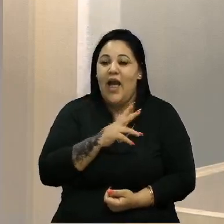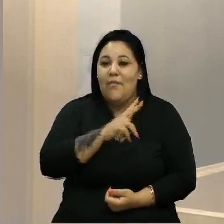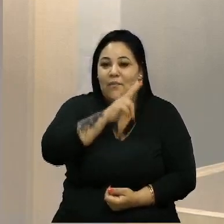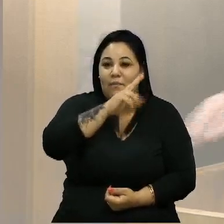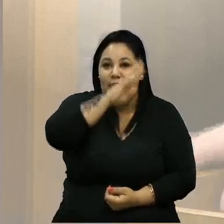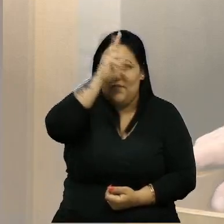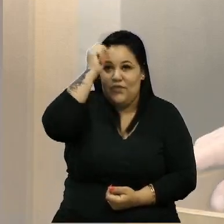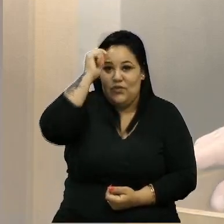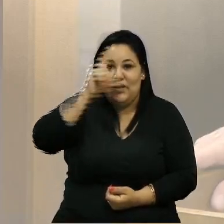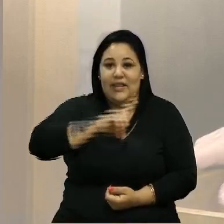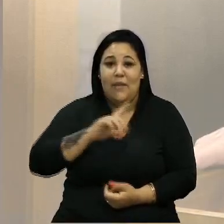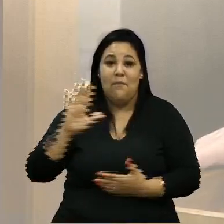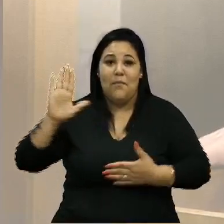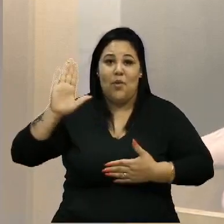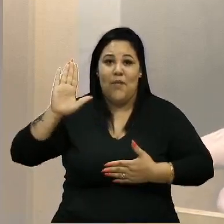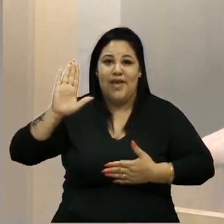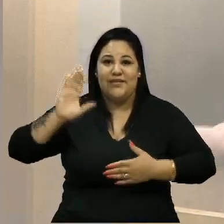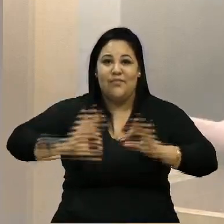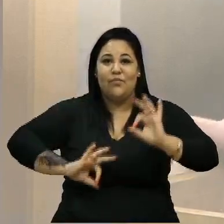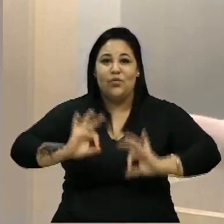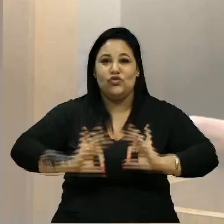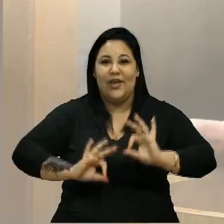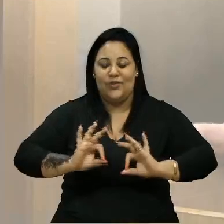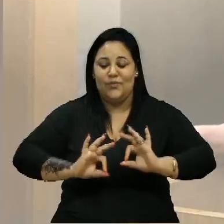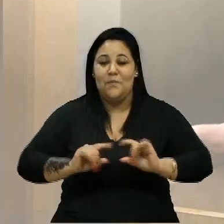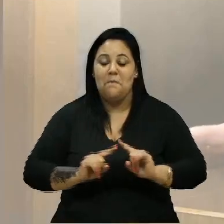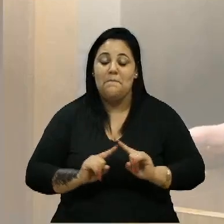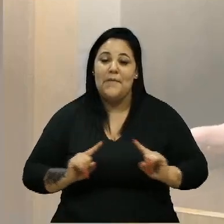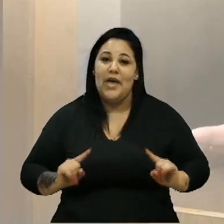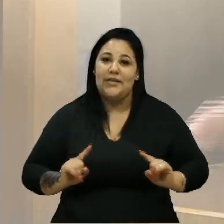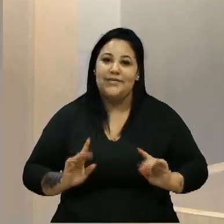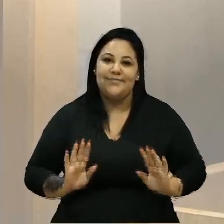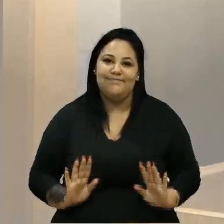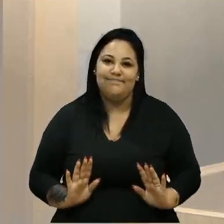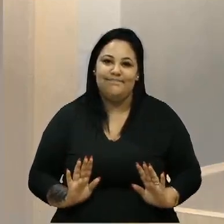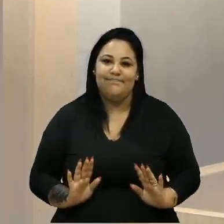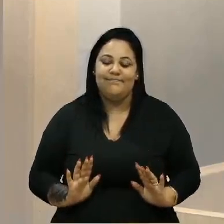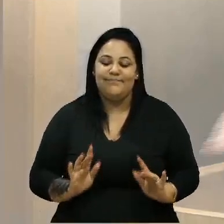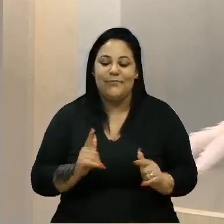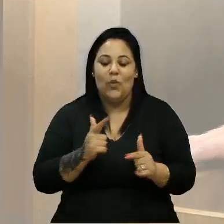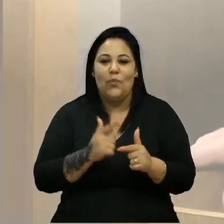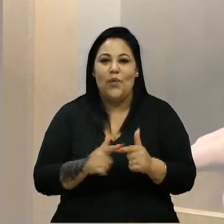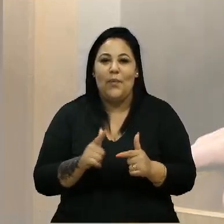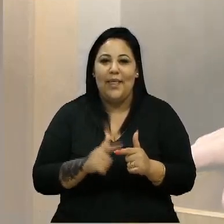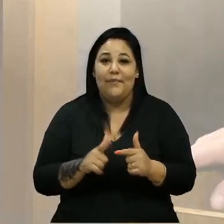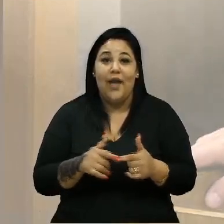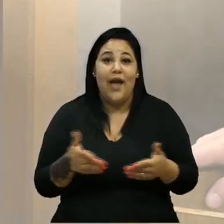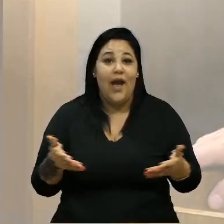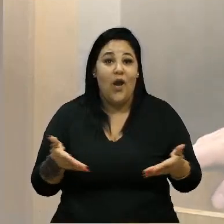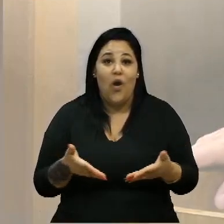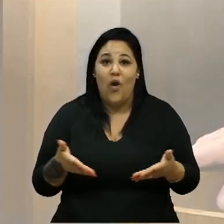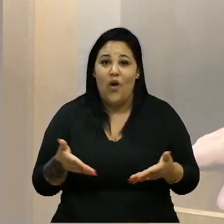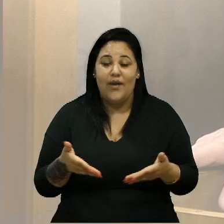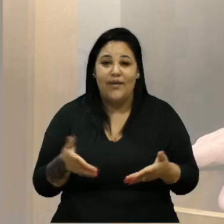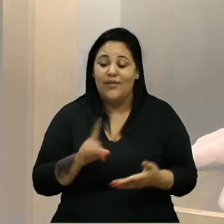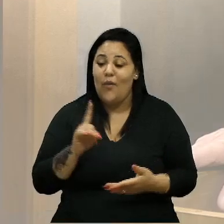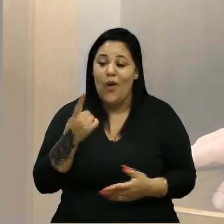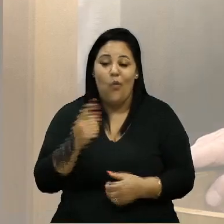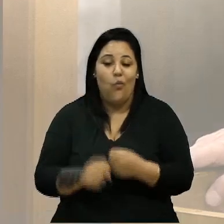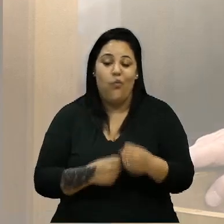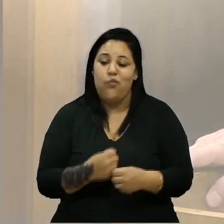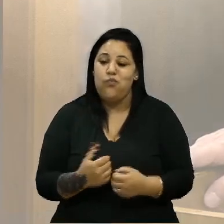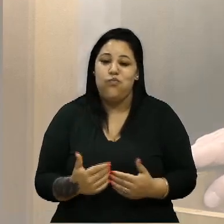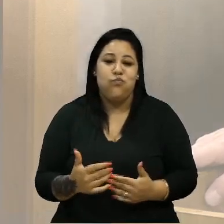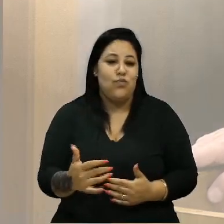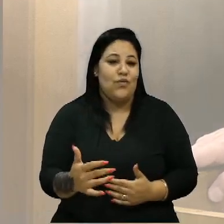promessa de projetos, mas o problema é já. O problema não é daqui 1 ano, o